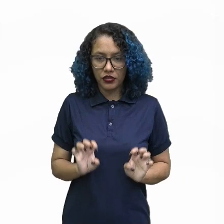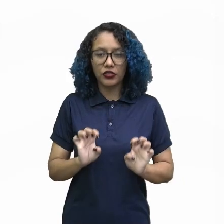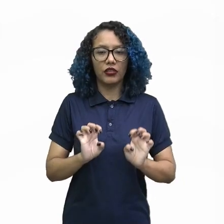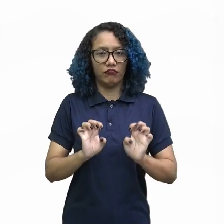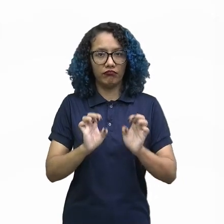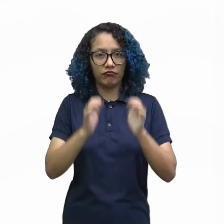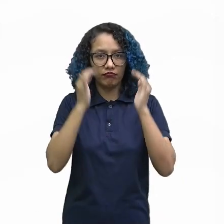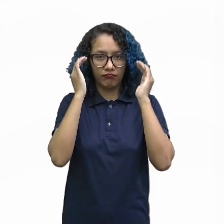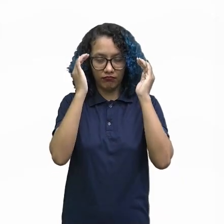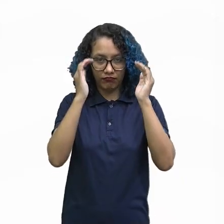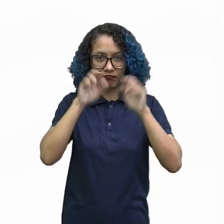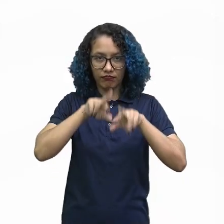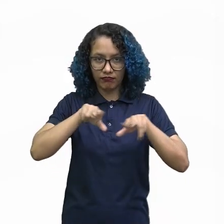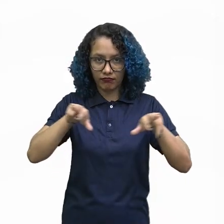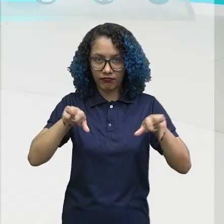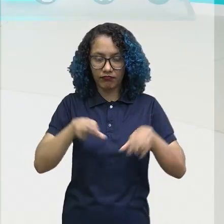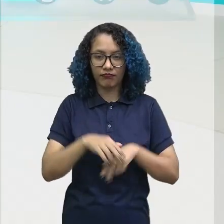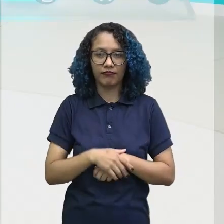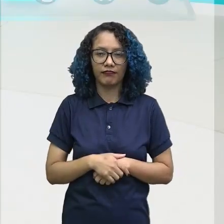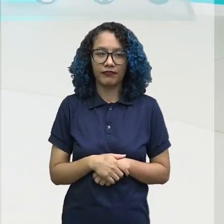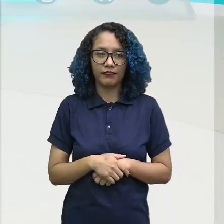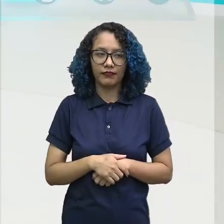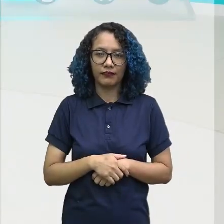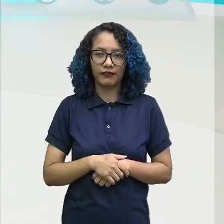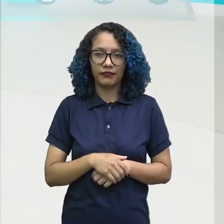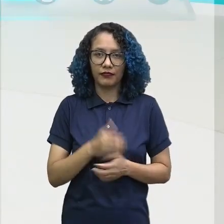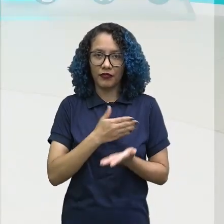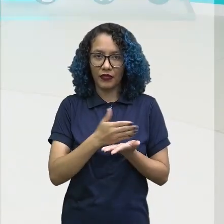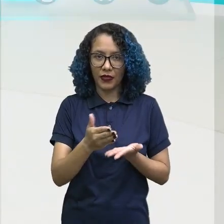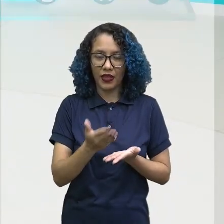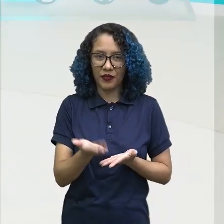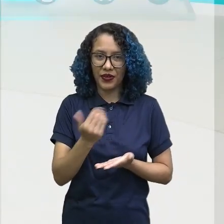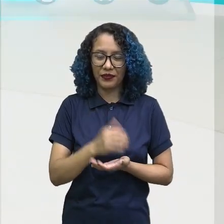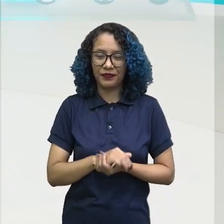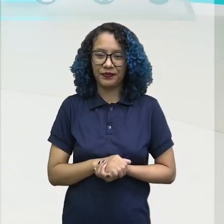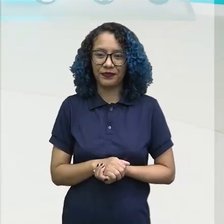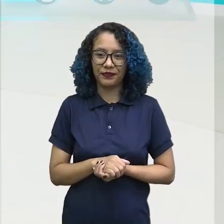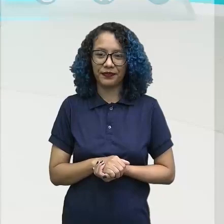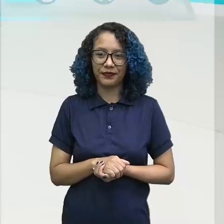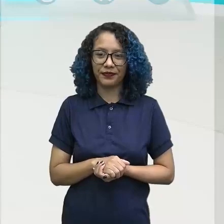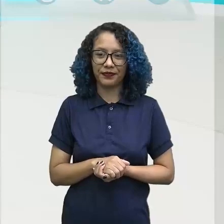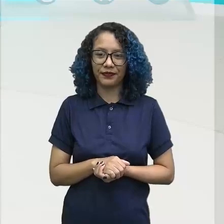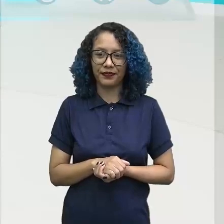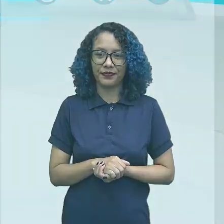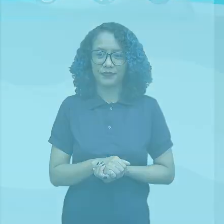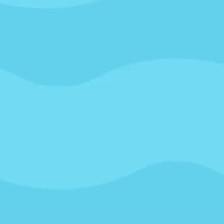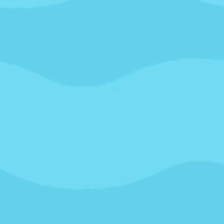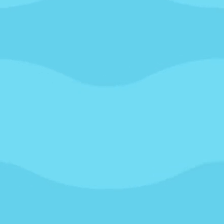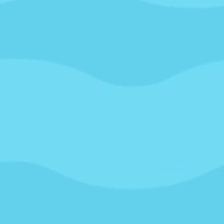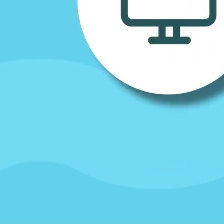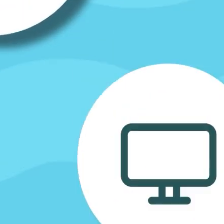éticas e de respeito às diferenças. Vamos então à nossa aula de hoje.